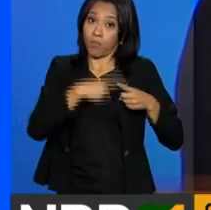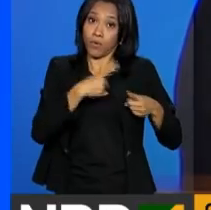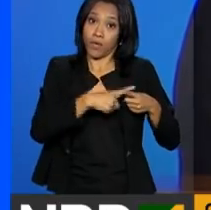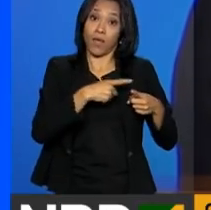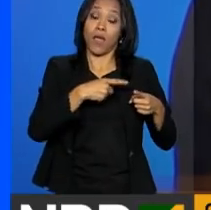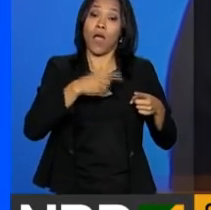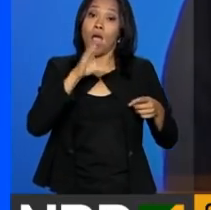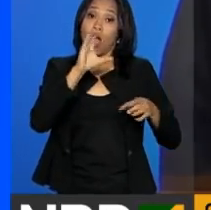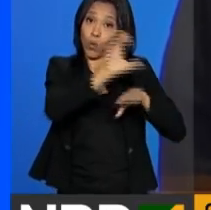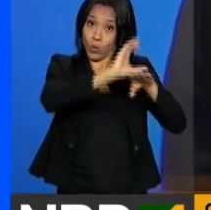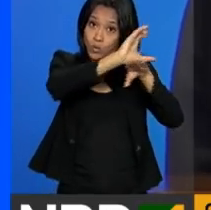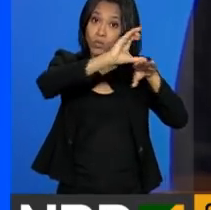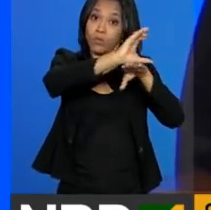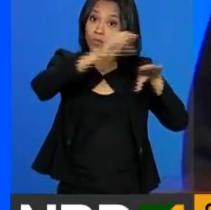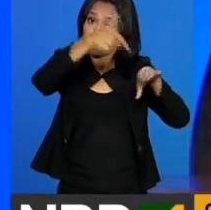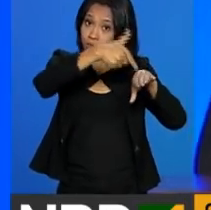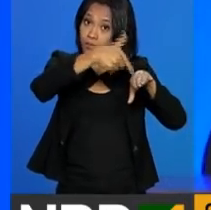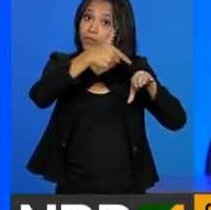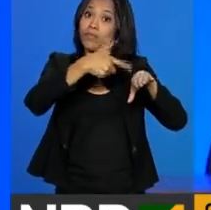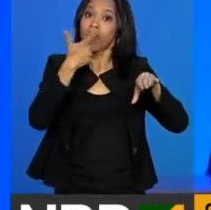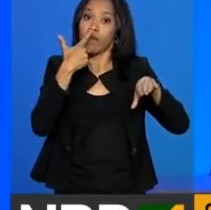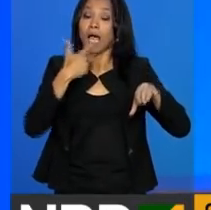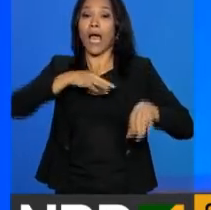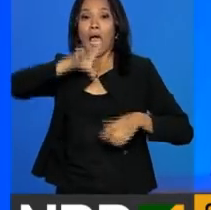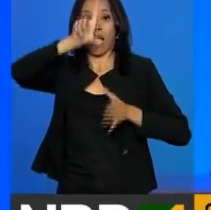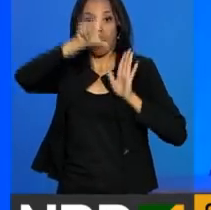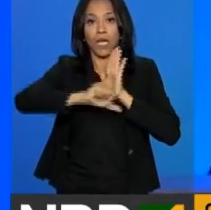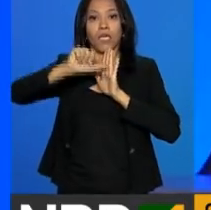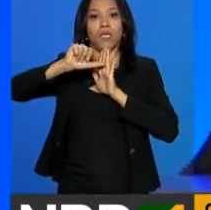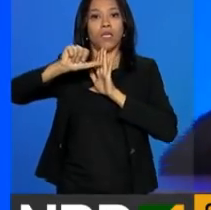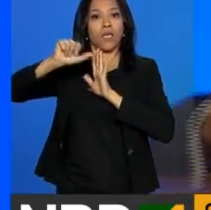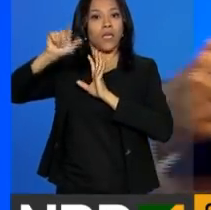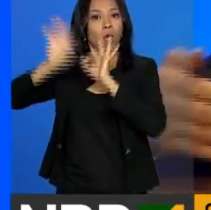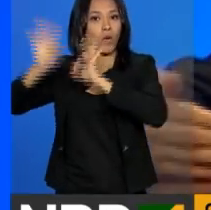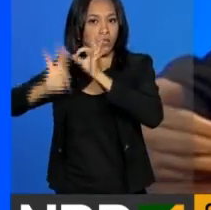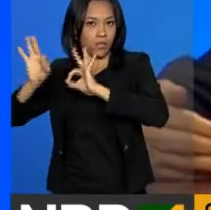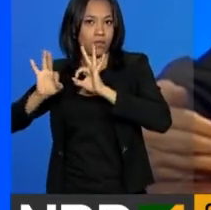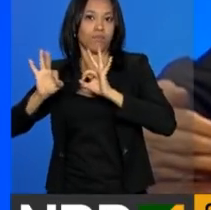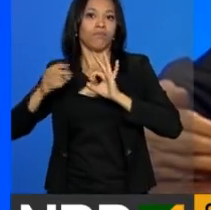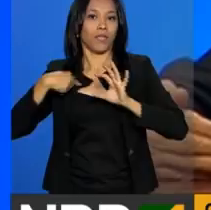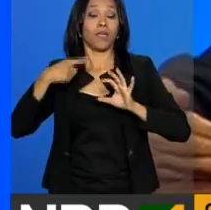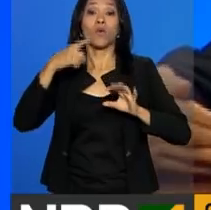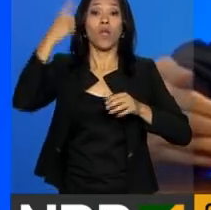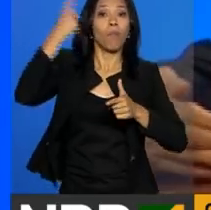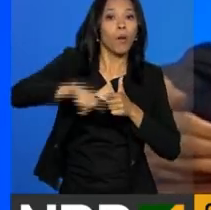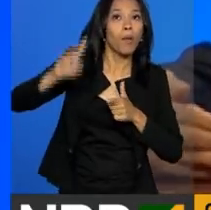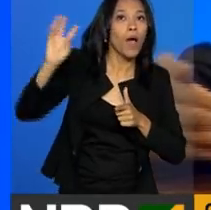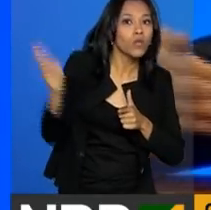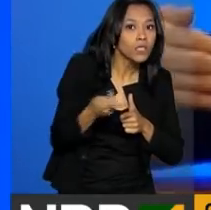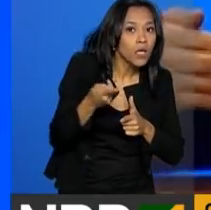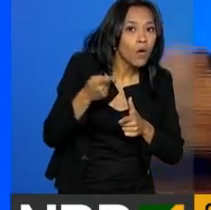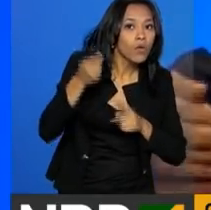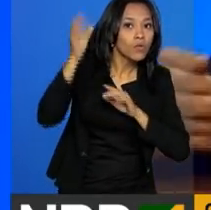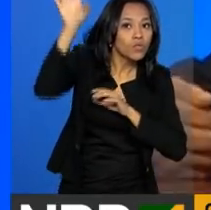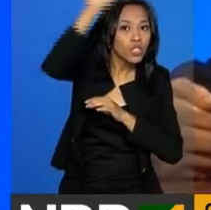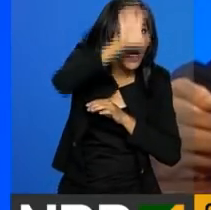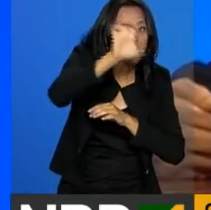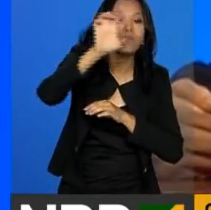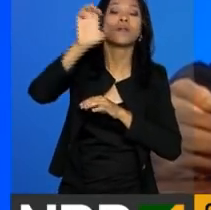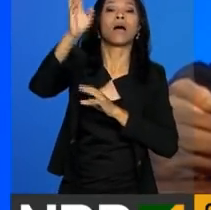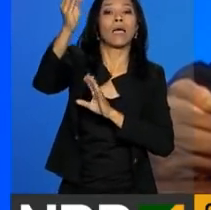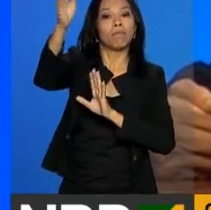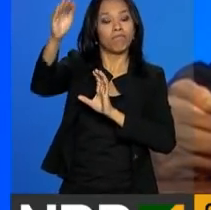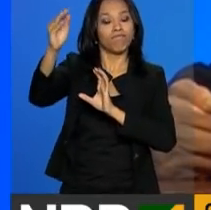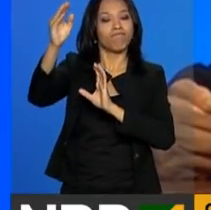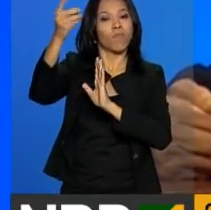forças armadas também a chamada garantia da lei e da ordem então quando havia um problema nos estados eles mandam ofício grama não fiz para